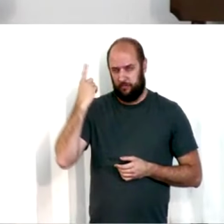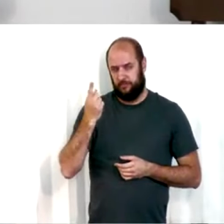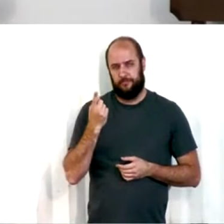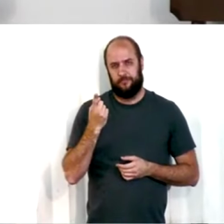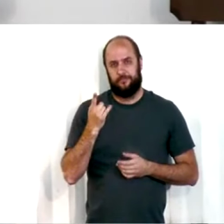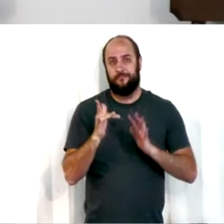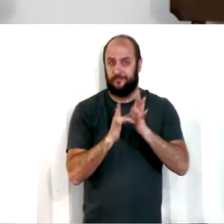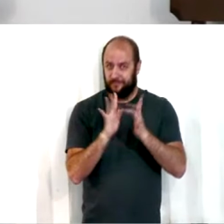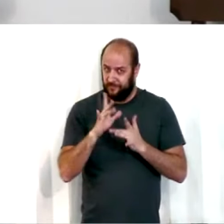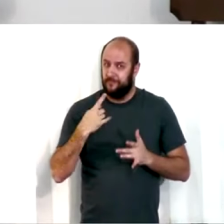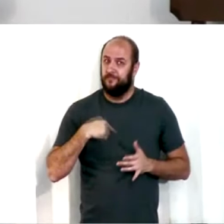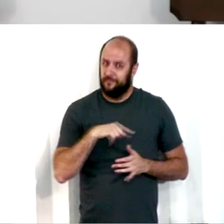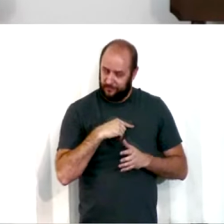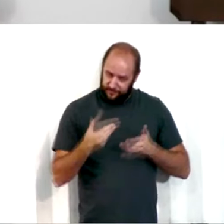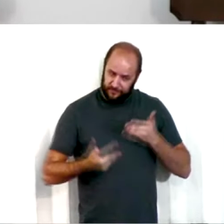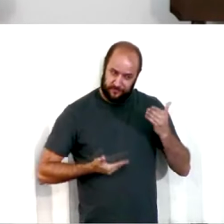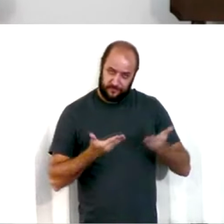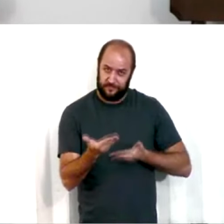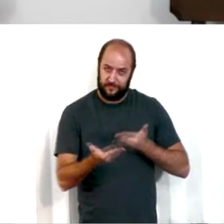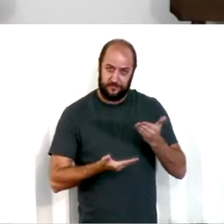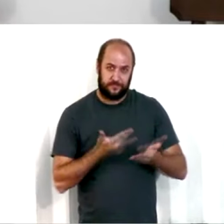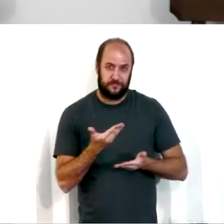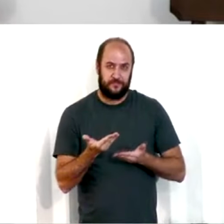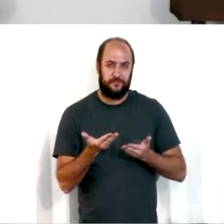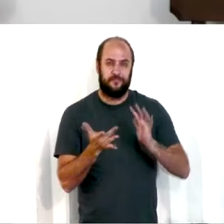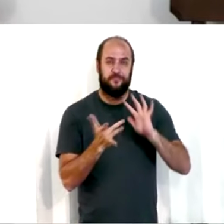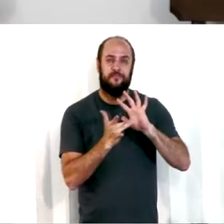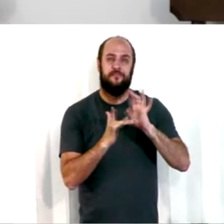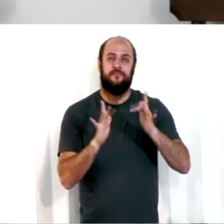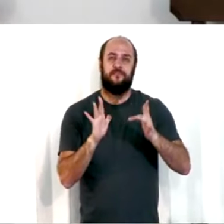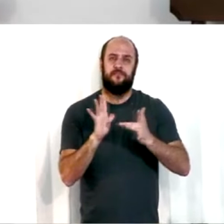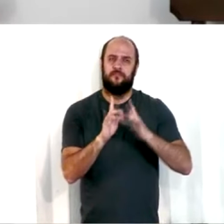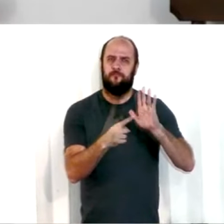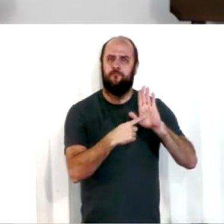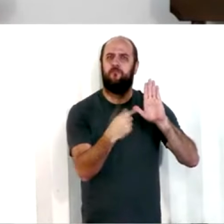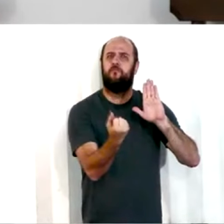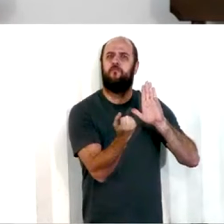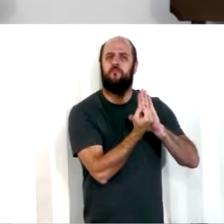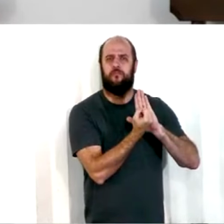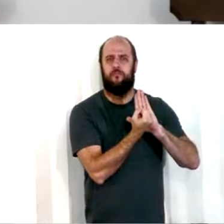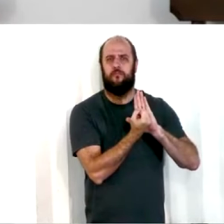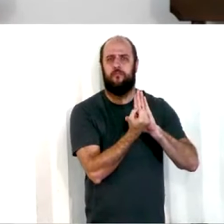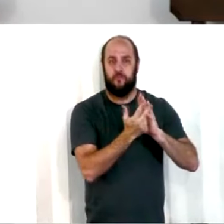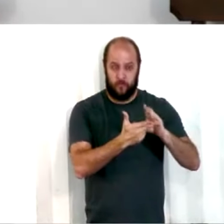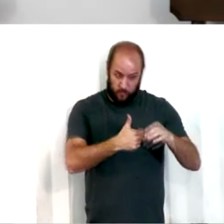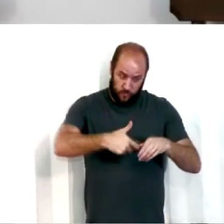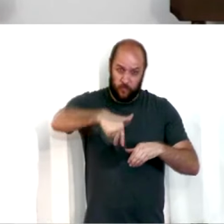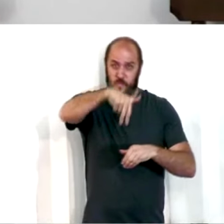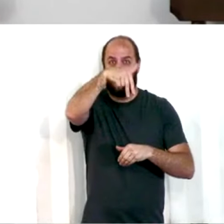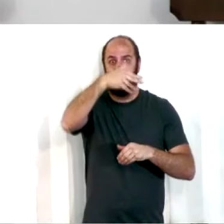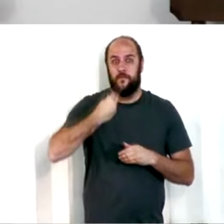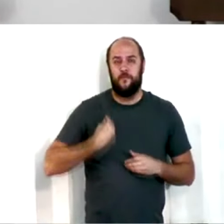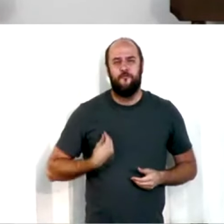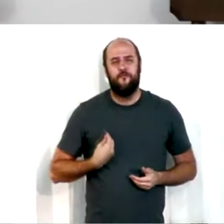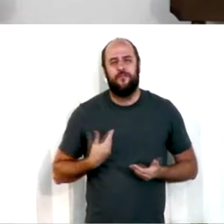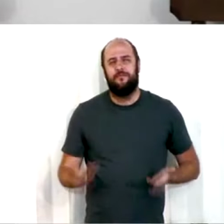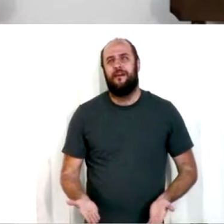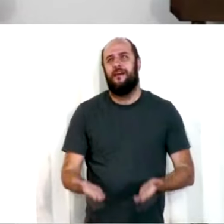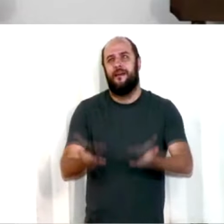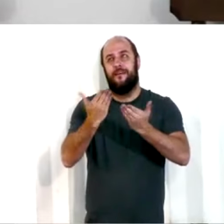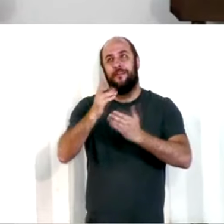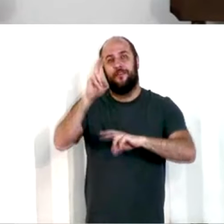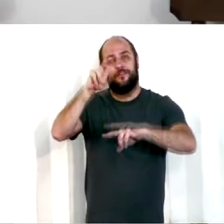nós servimos é o Cristo crucificado, ressurreto, exaltado à destra de